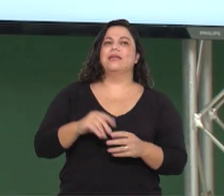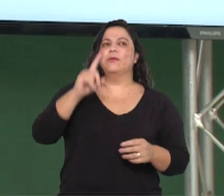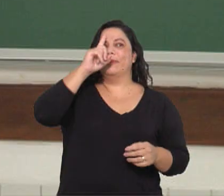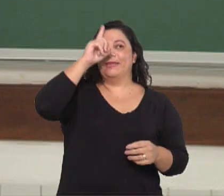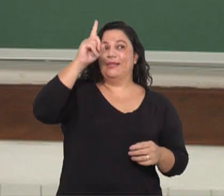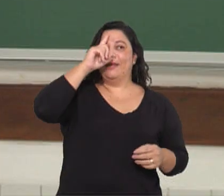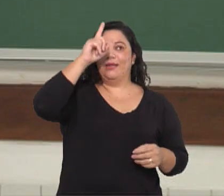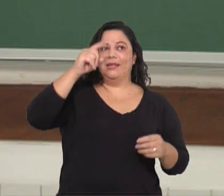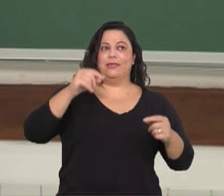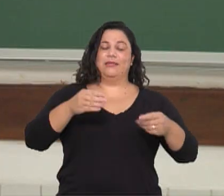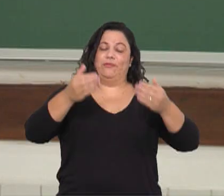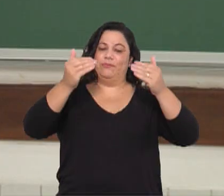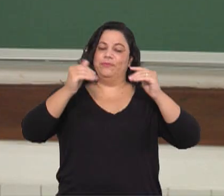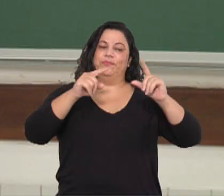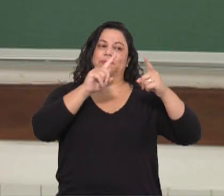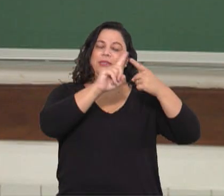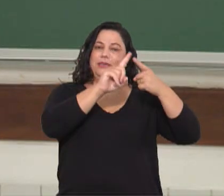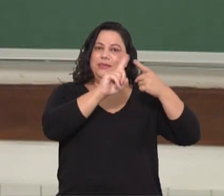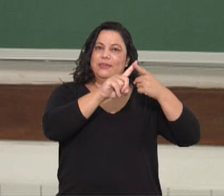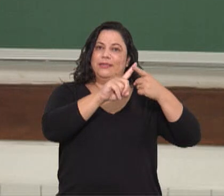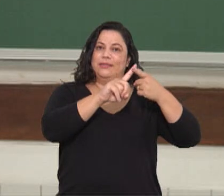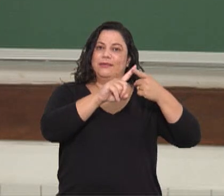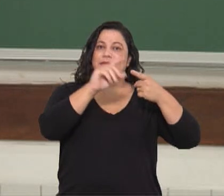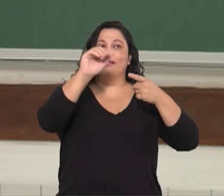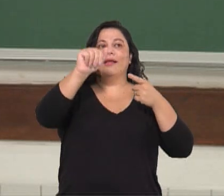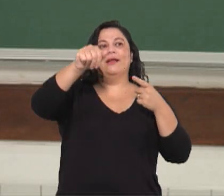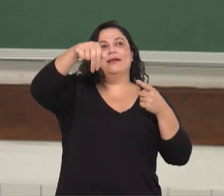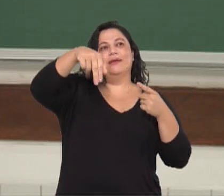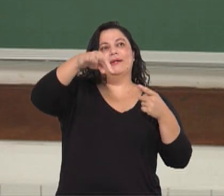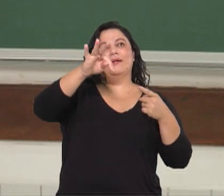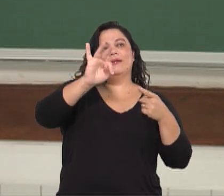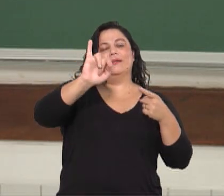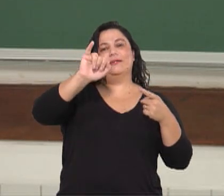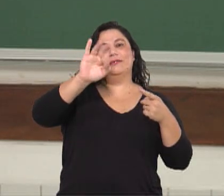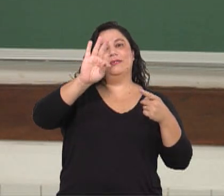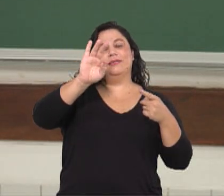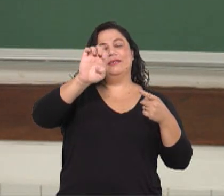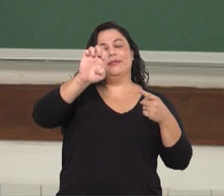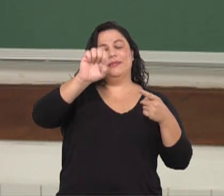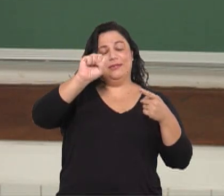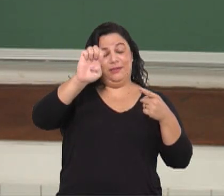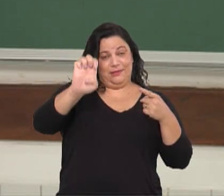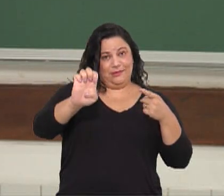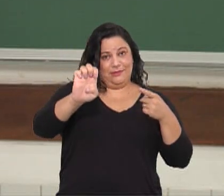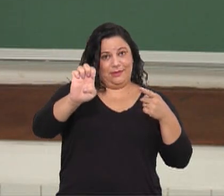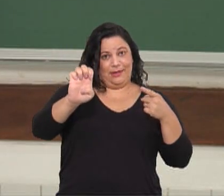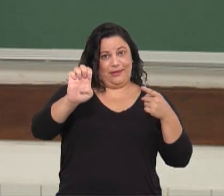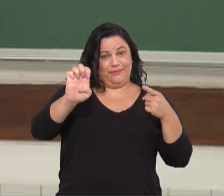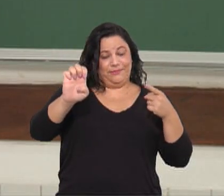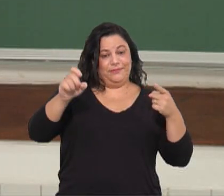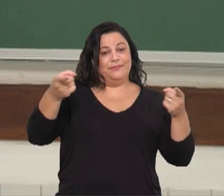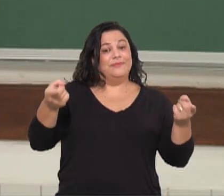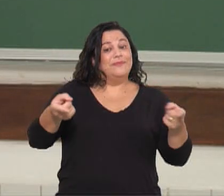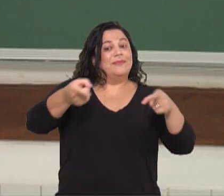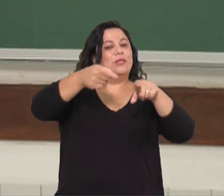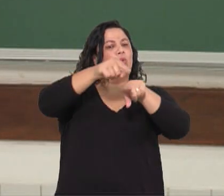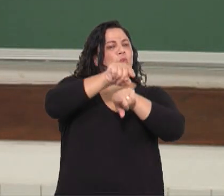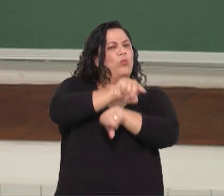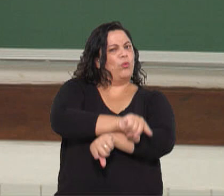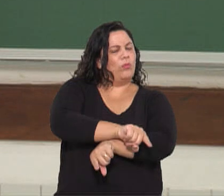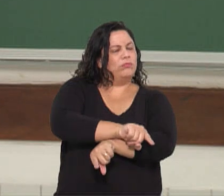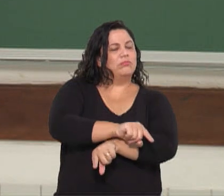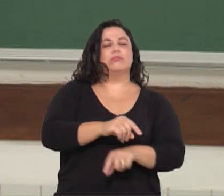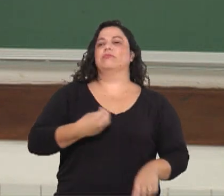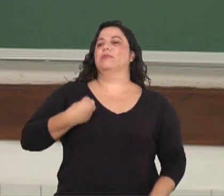ó, lembrando, antítese, eu tenho o quê? Uma oposição, ela está explícita, vida